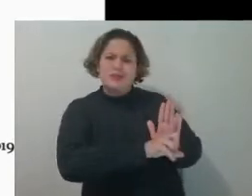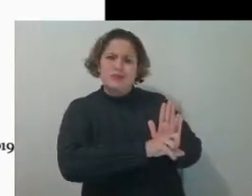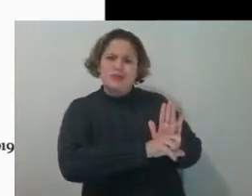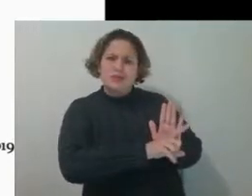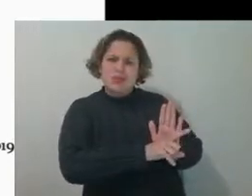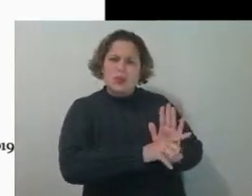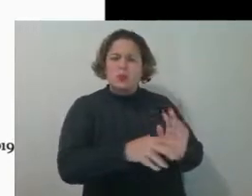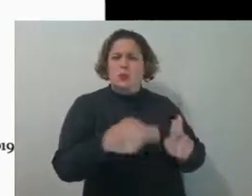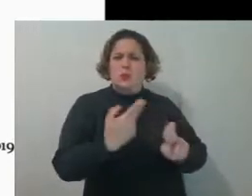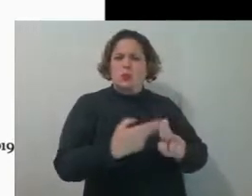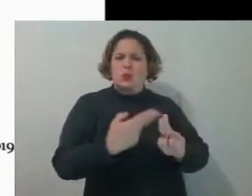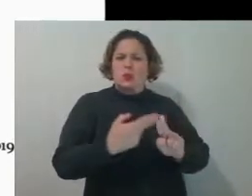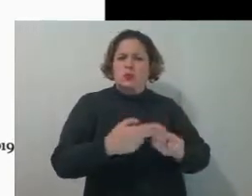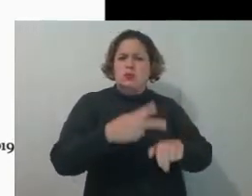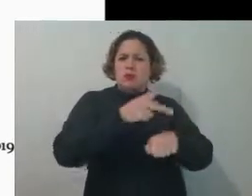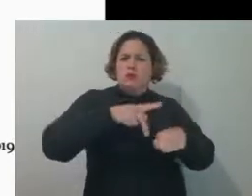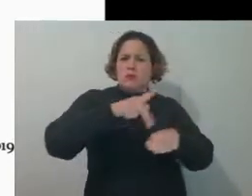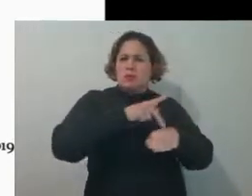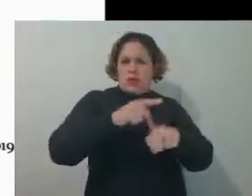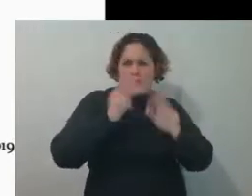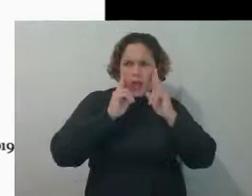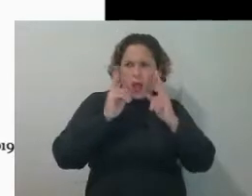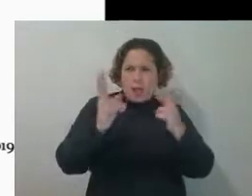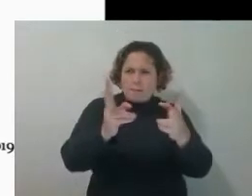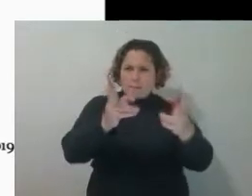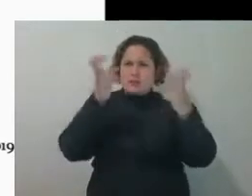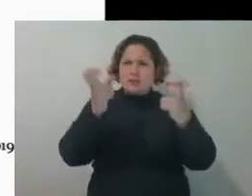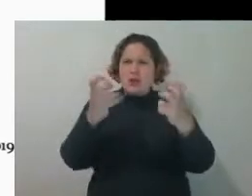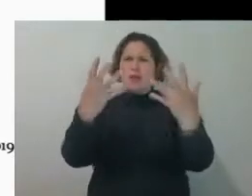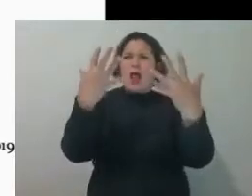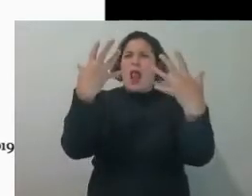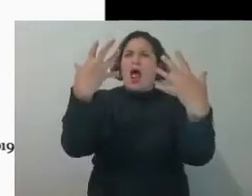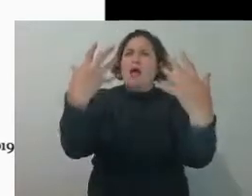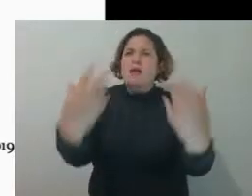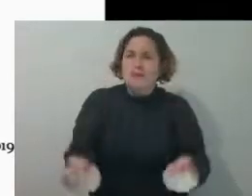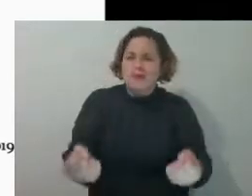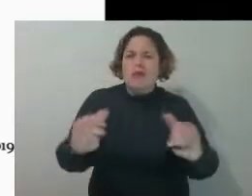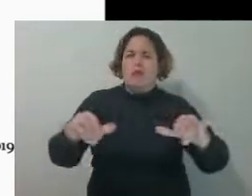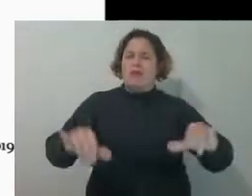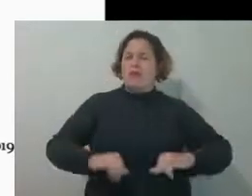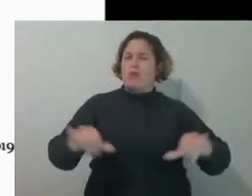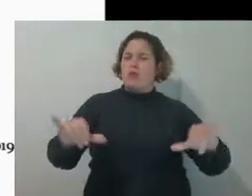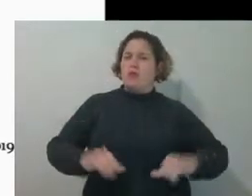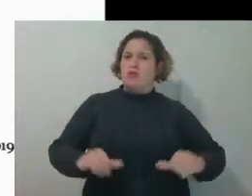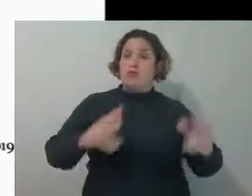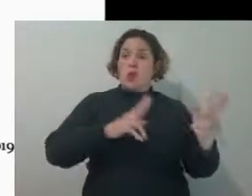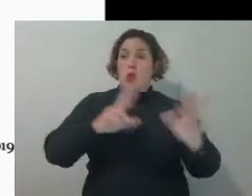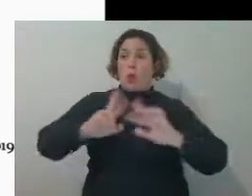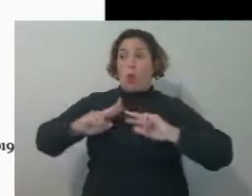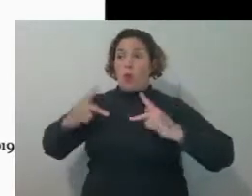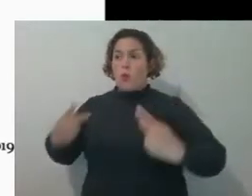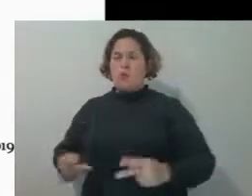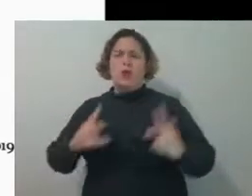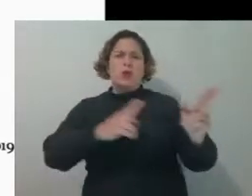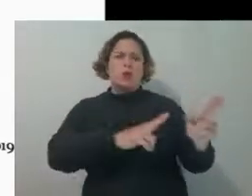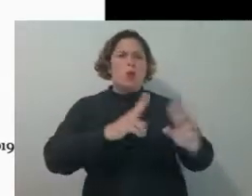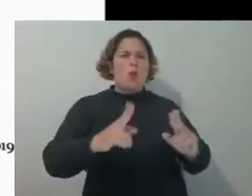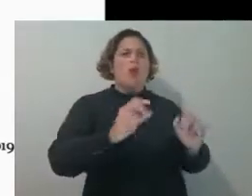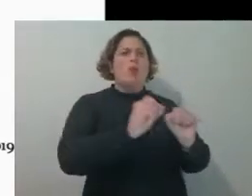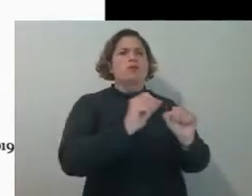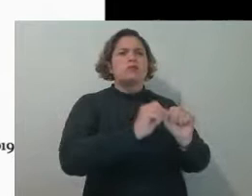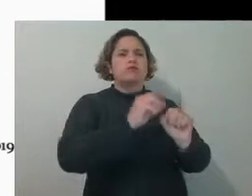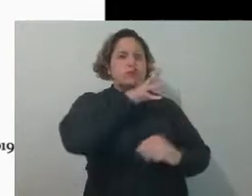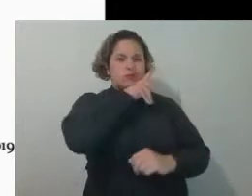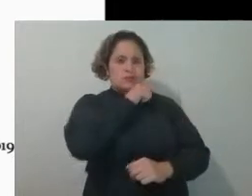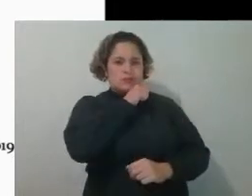reconhece o sofrimento ou estado de bem-estar negativos equivalentes nos animais. Então, essa questão